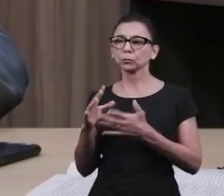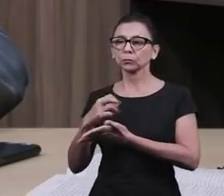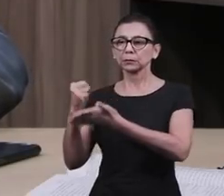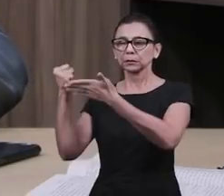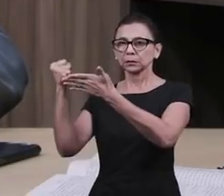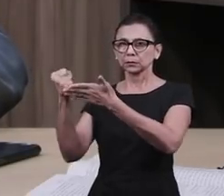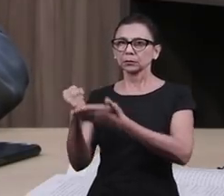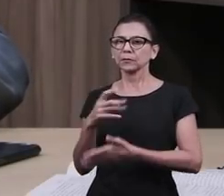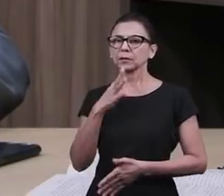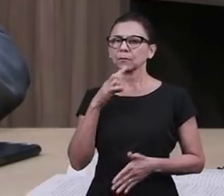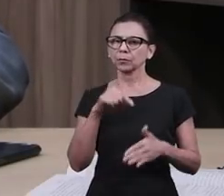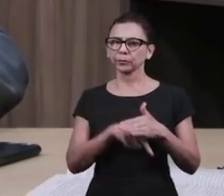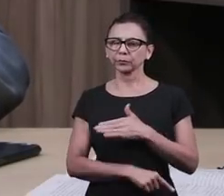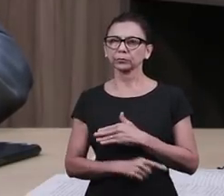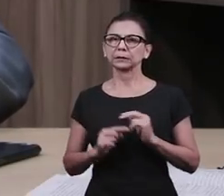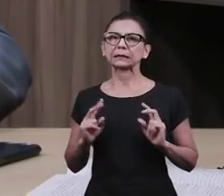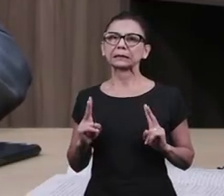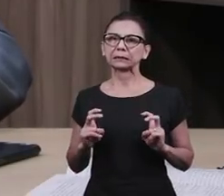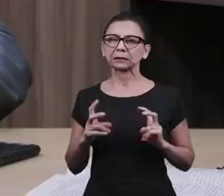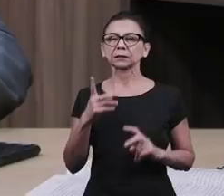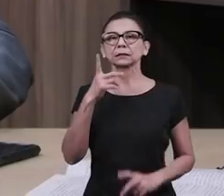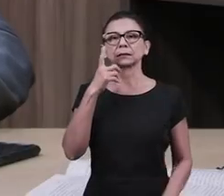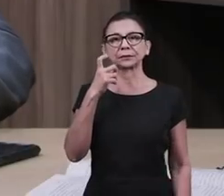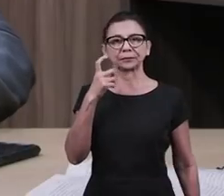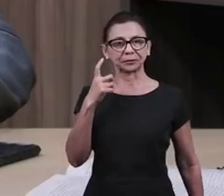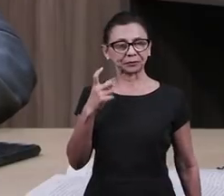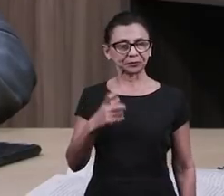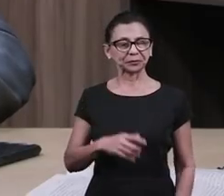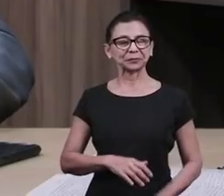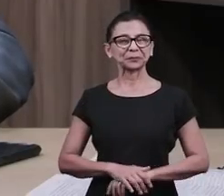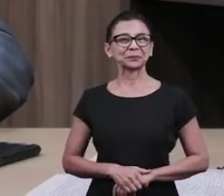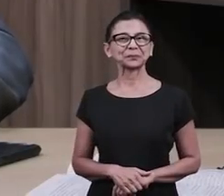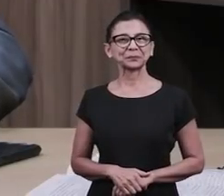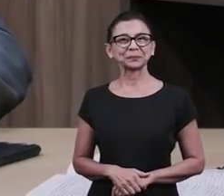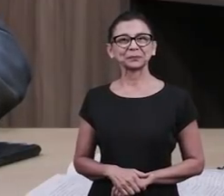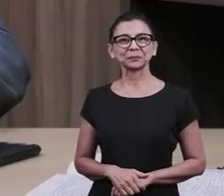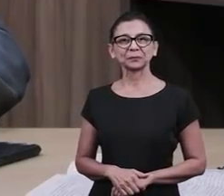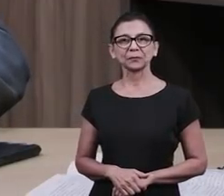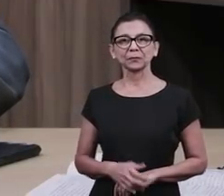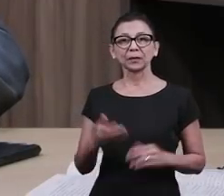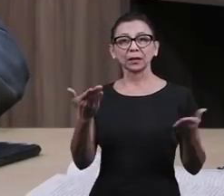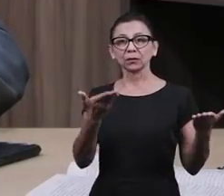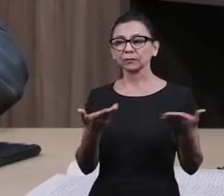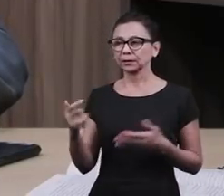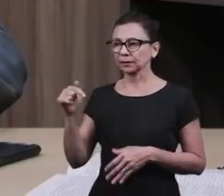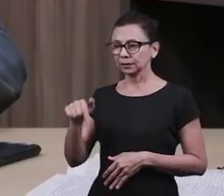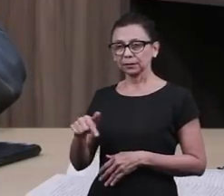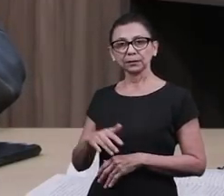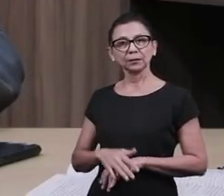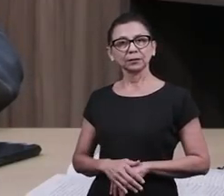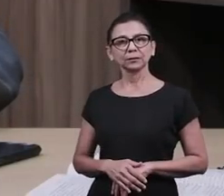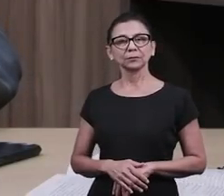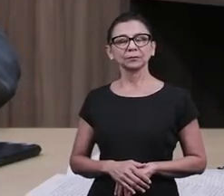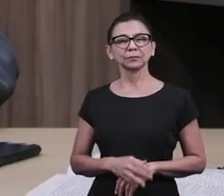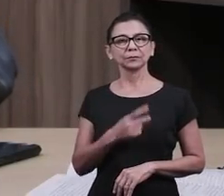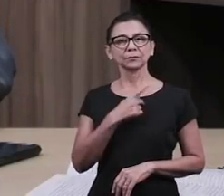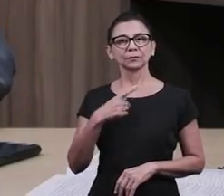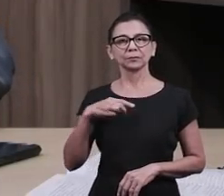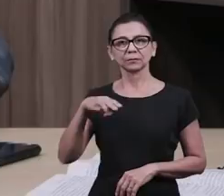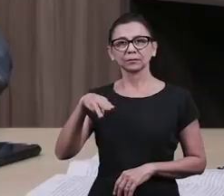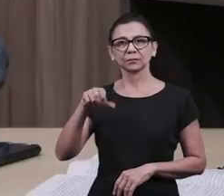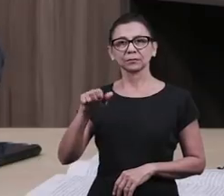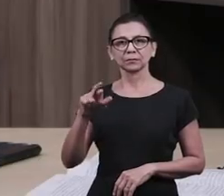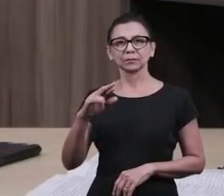profundamente sobre este assunto, que é um assunto interessantíssimo. E nós temos mais uma vez como nosso convidado para participar dessa edição do programa o pastor